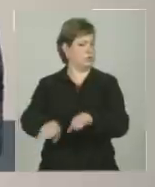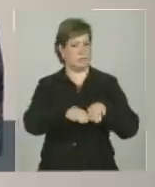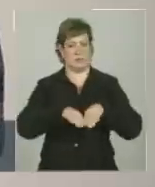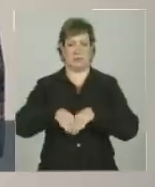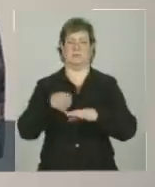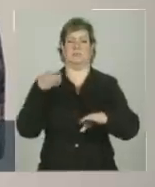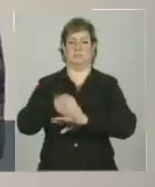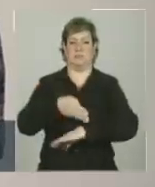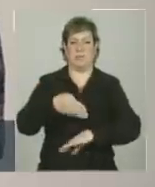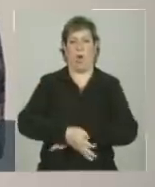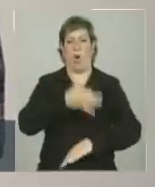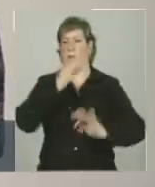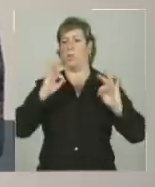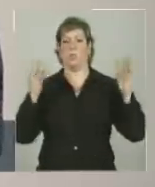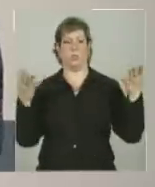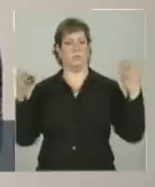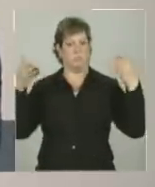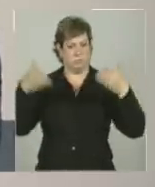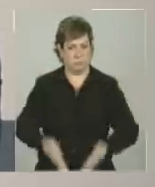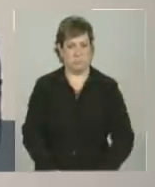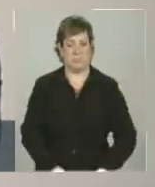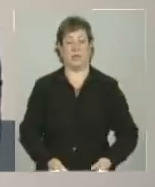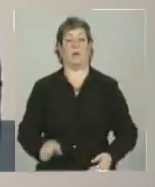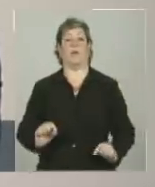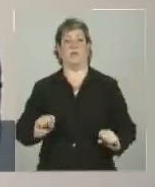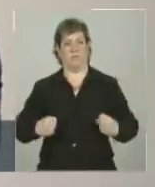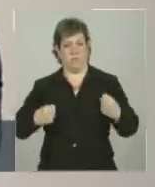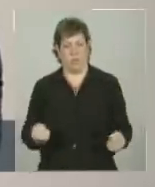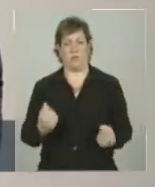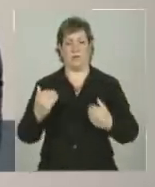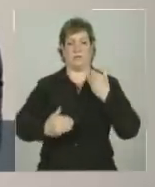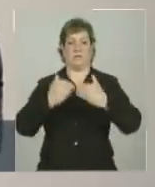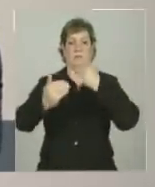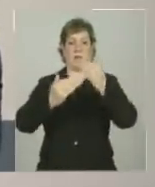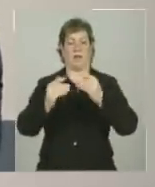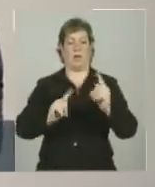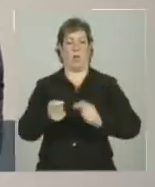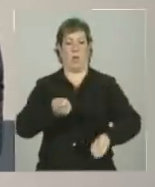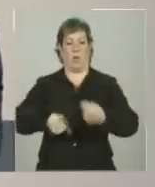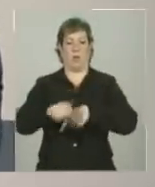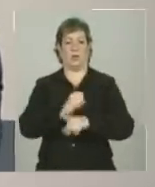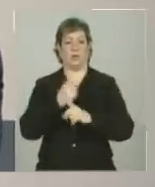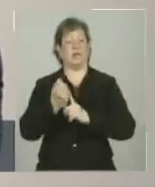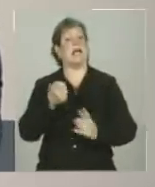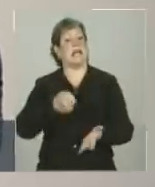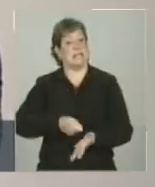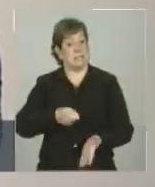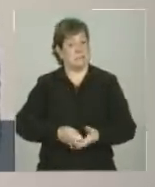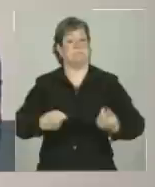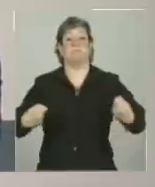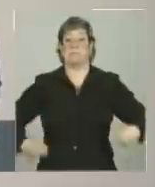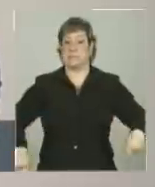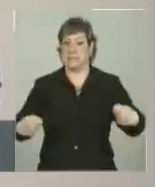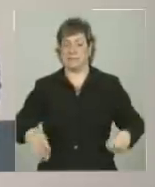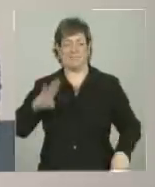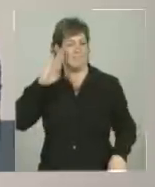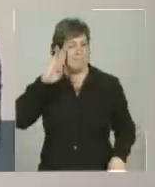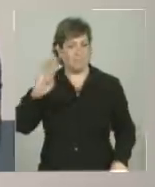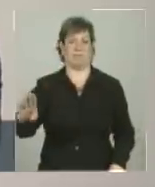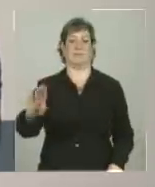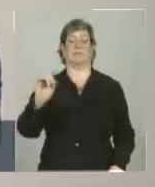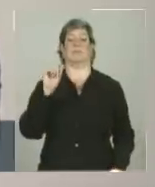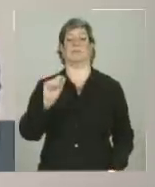porque entende que o esforço pelo desenvolvimento econômico e social exige, como complemento